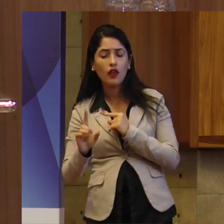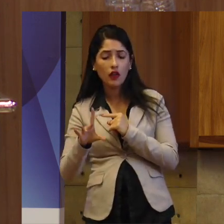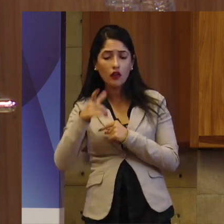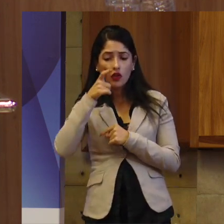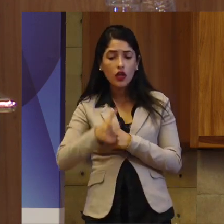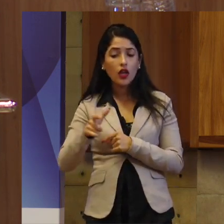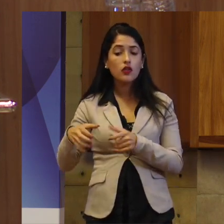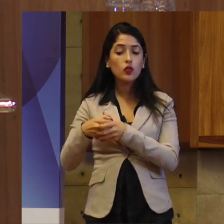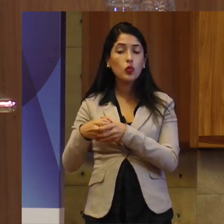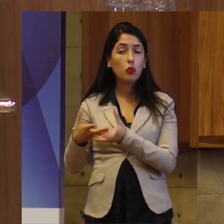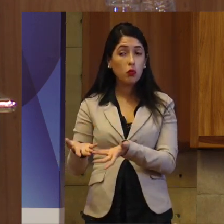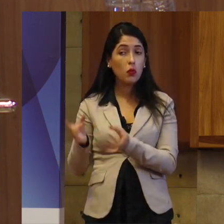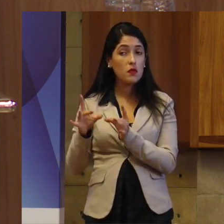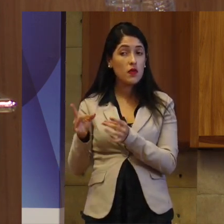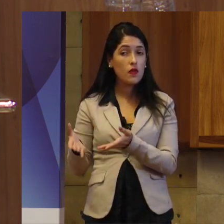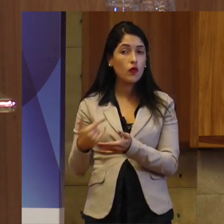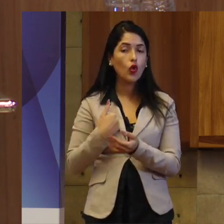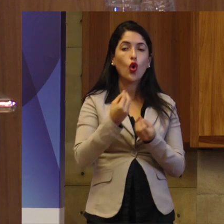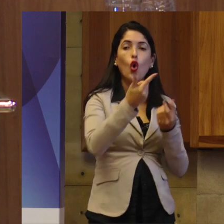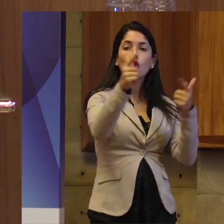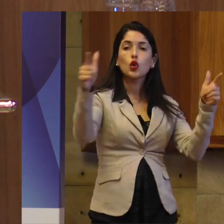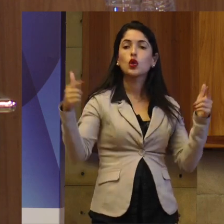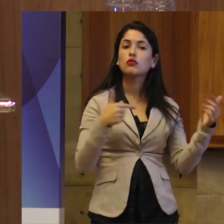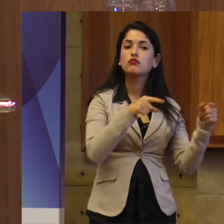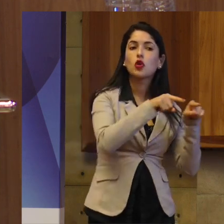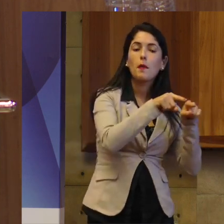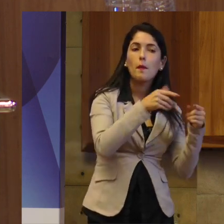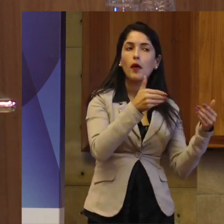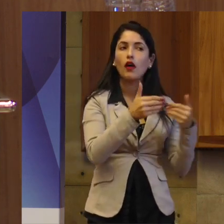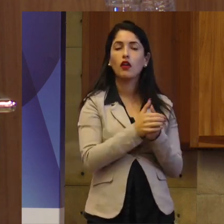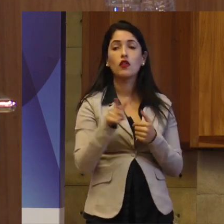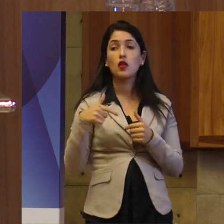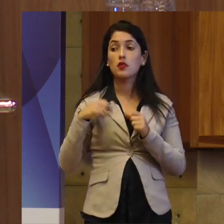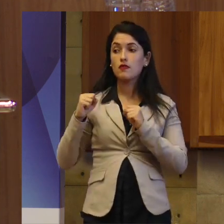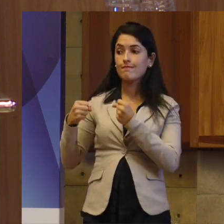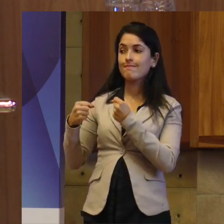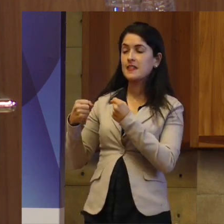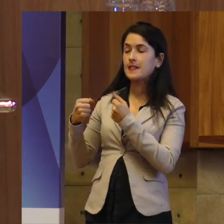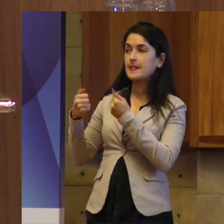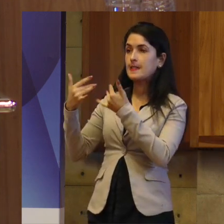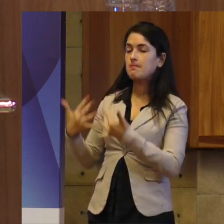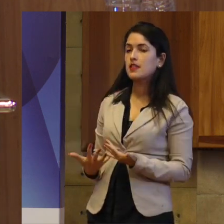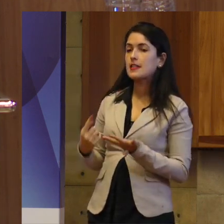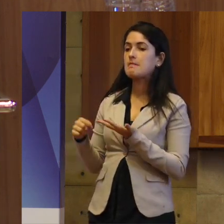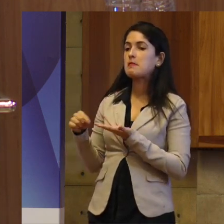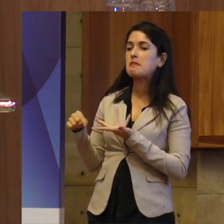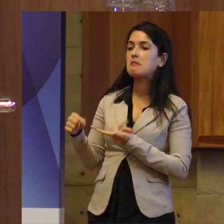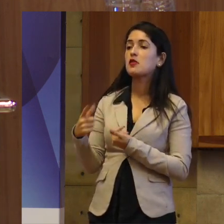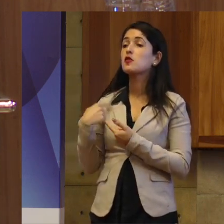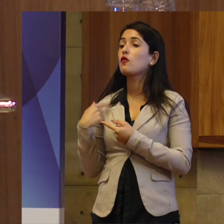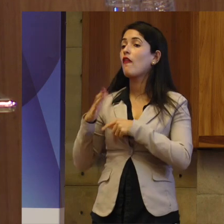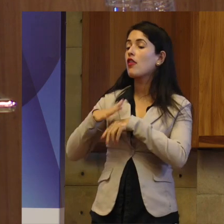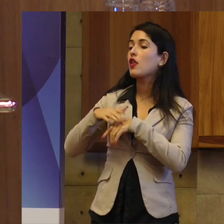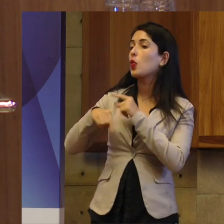lobby específico? Como é que isso se compara com outras iniciativas? Você é forçado a se justificar e explicar o que está fazendo e,